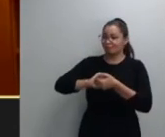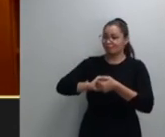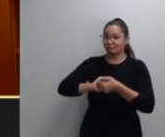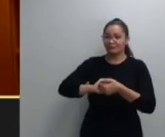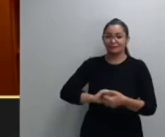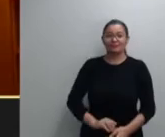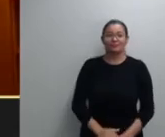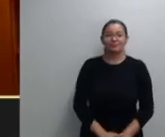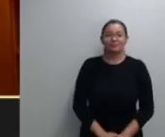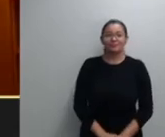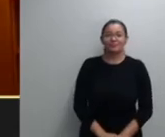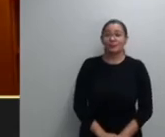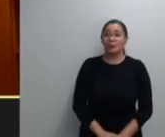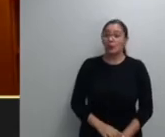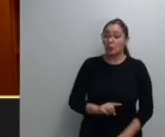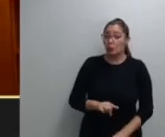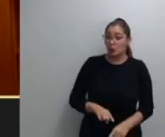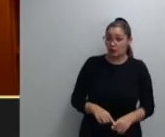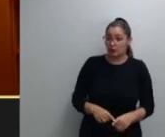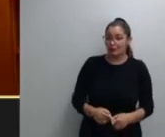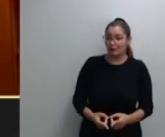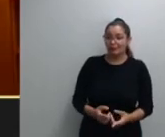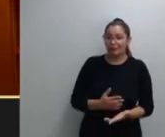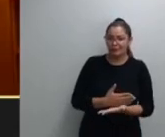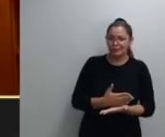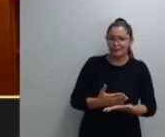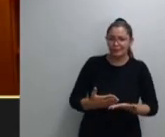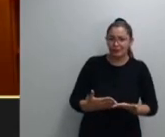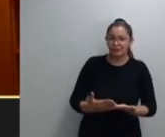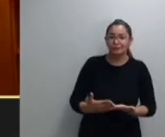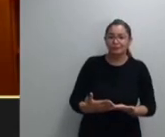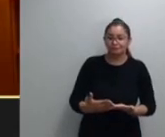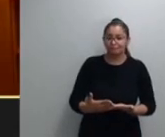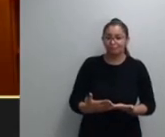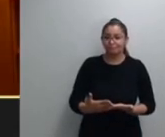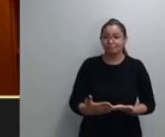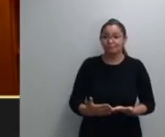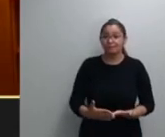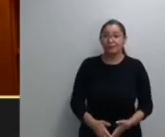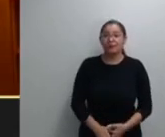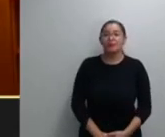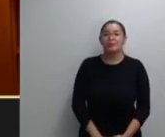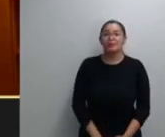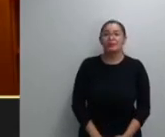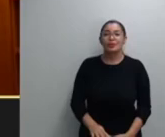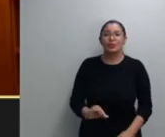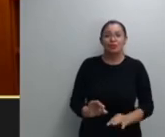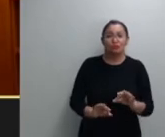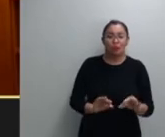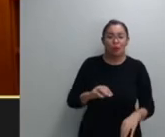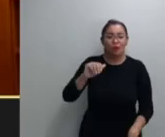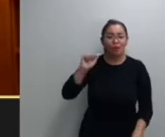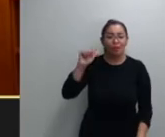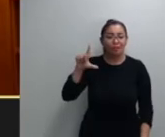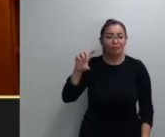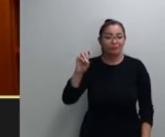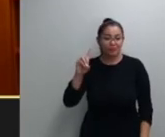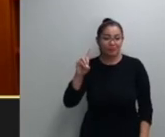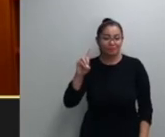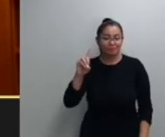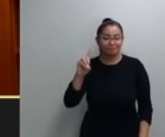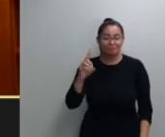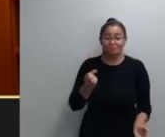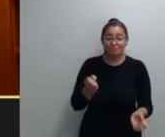O caso, como é iniciado pelo presidente, ele trata da ALD Automotive, que é uma empresa alocadora de veículos automotores.